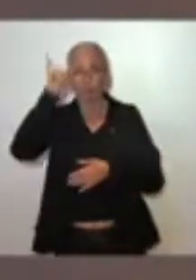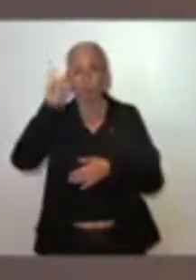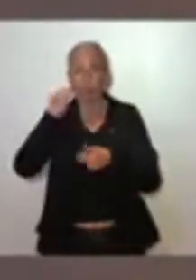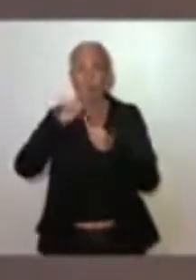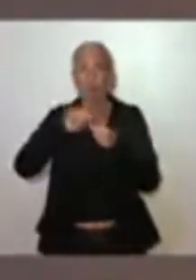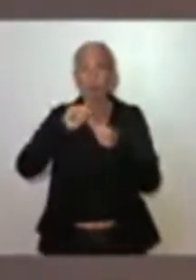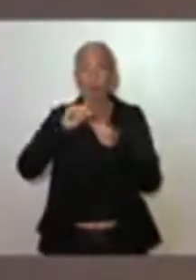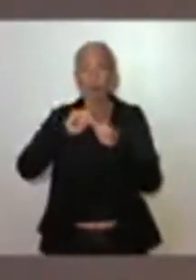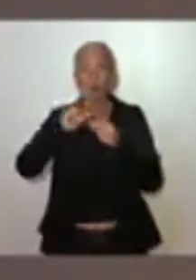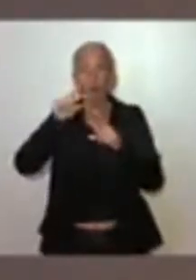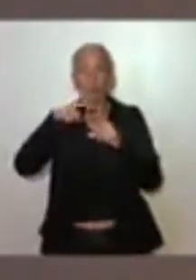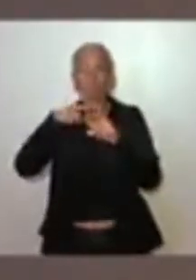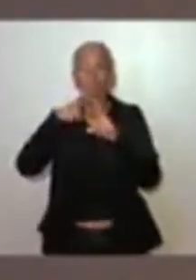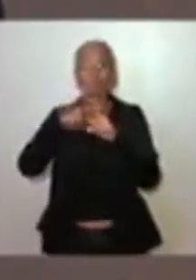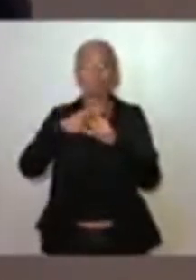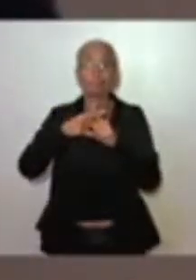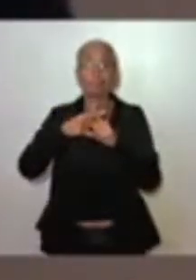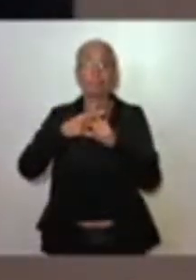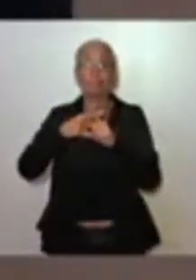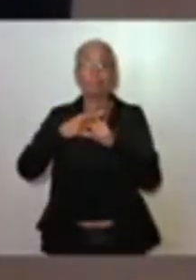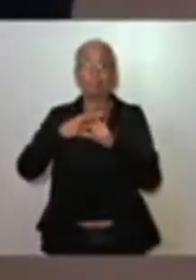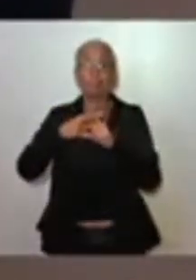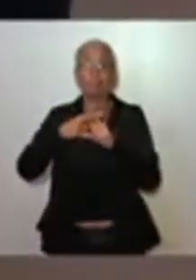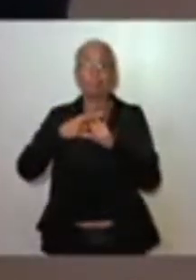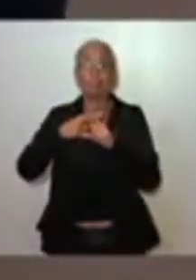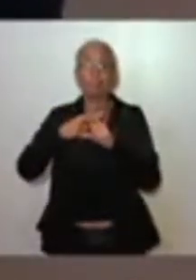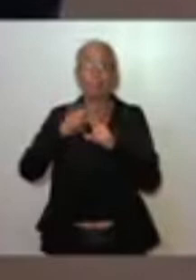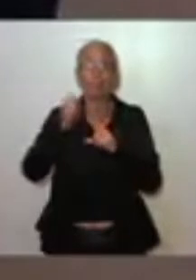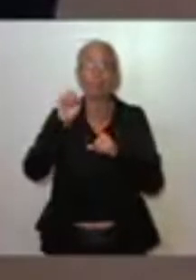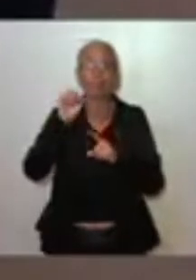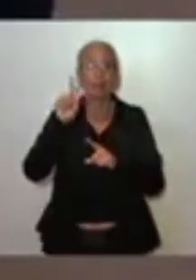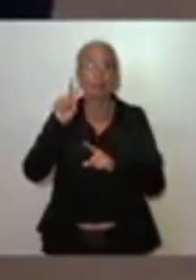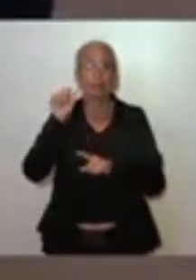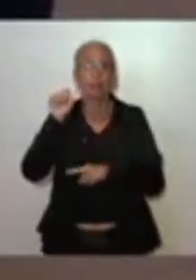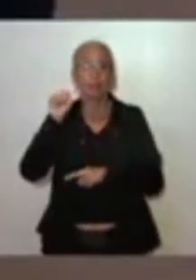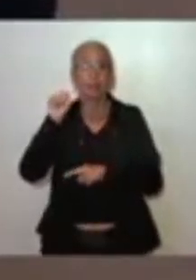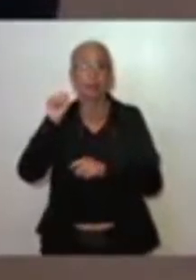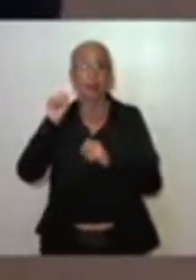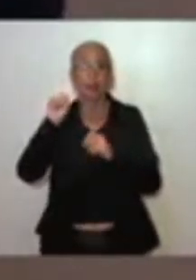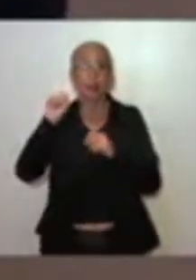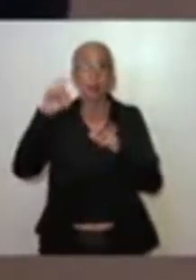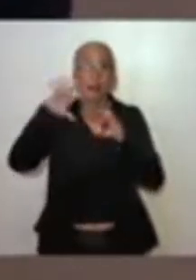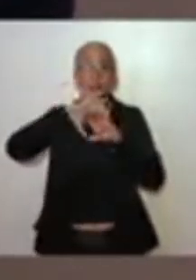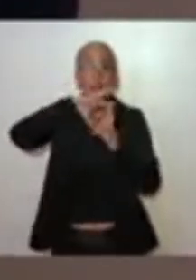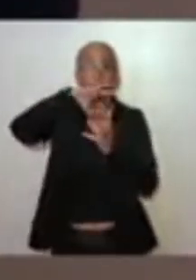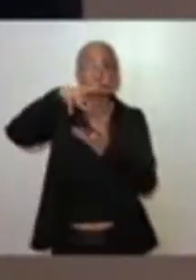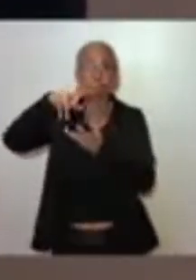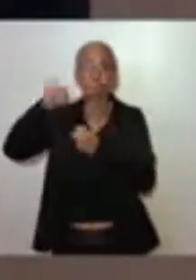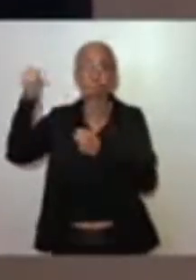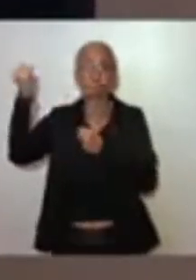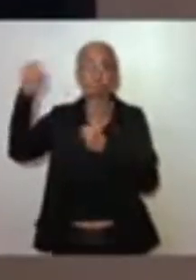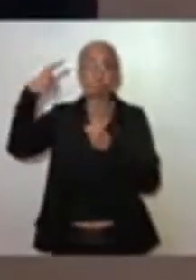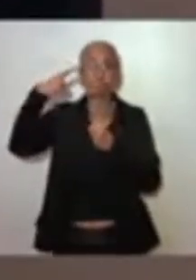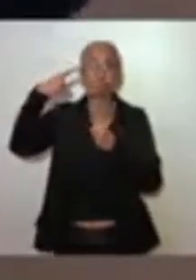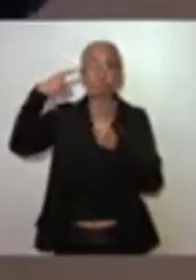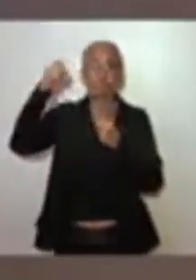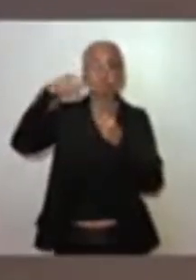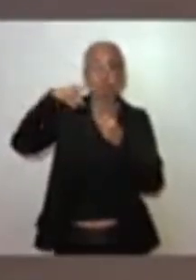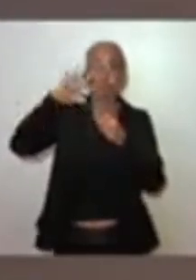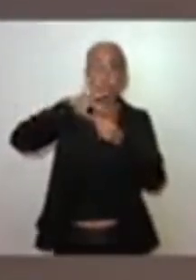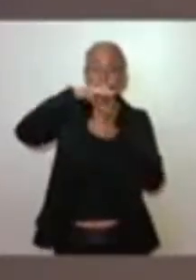Aumentou enormemente a quantidade de gases de efeito estufa na atmosfera Sobretudo o dióxido de carbono